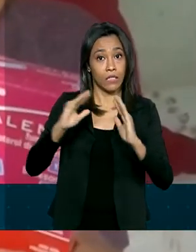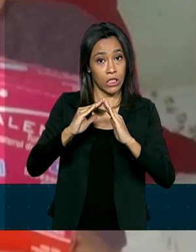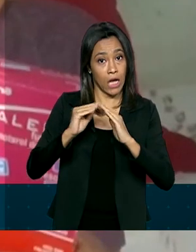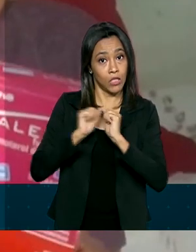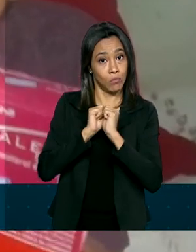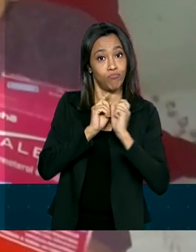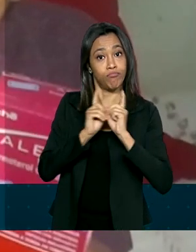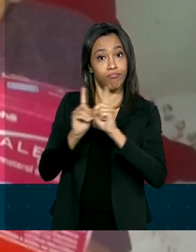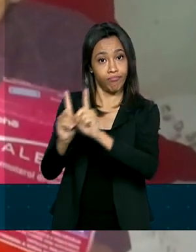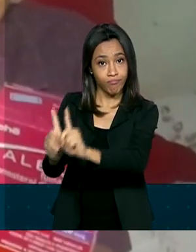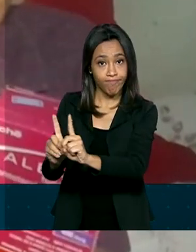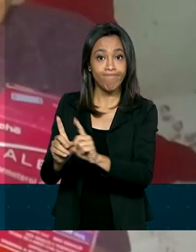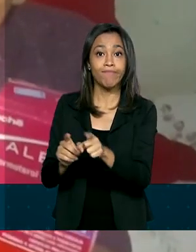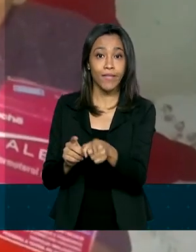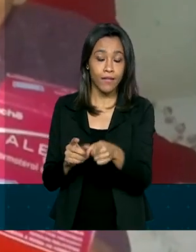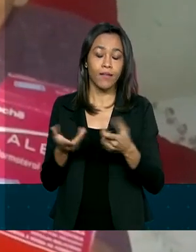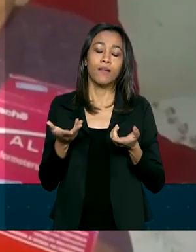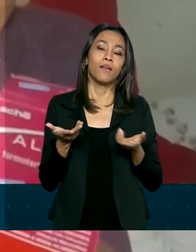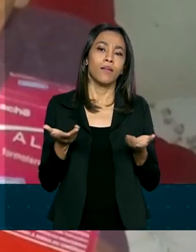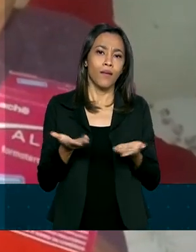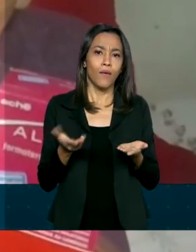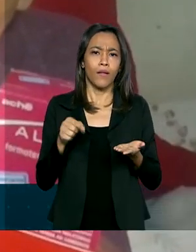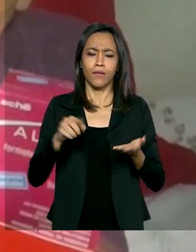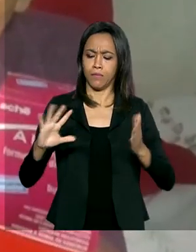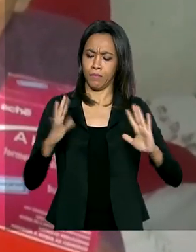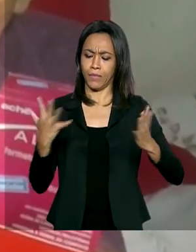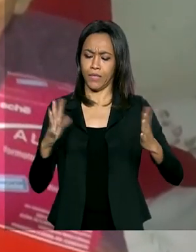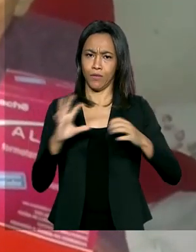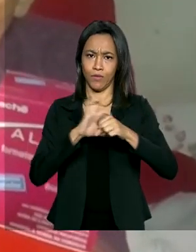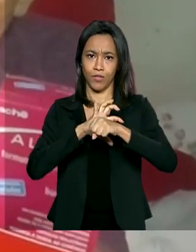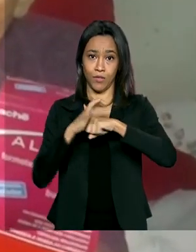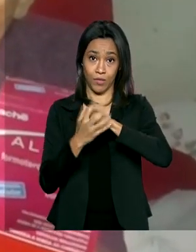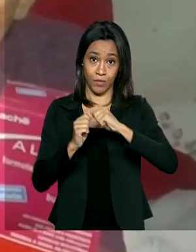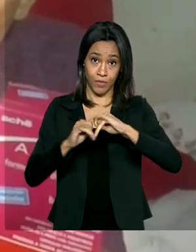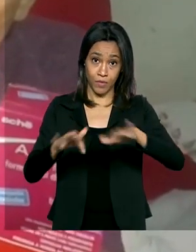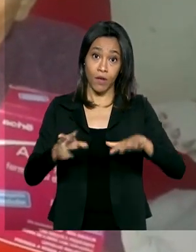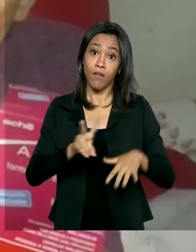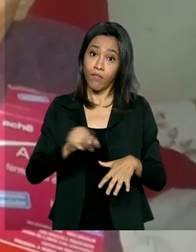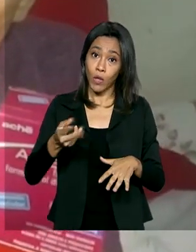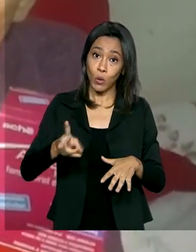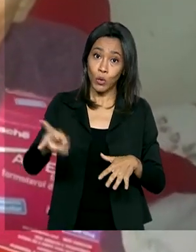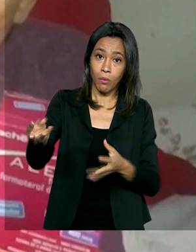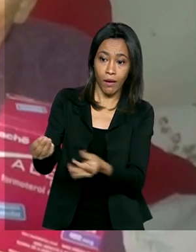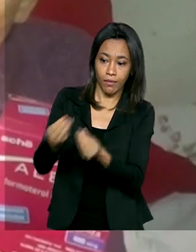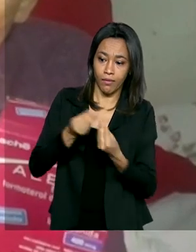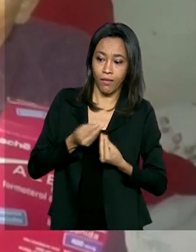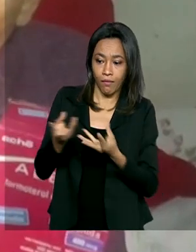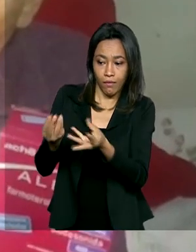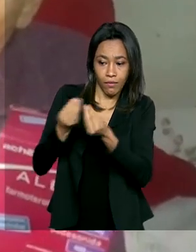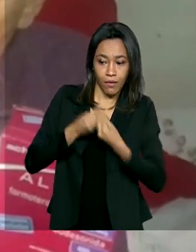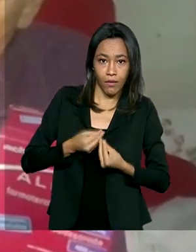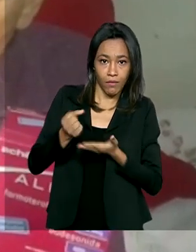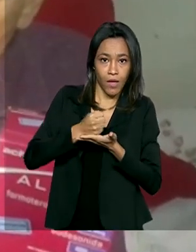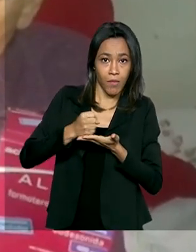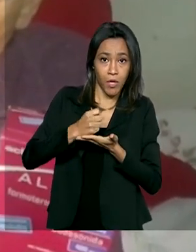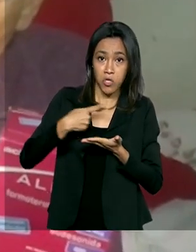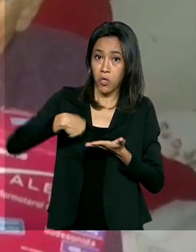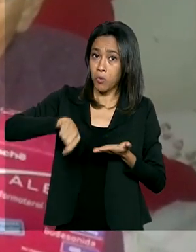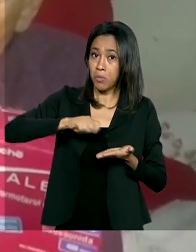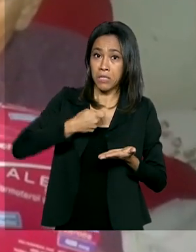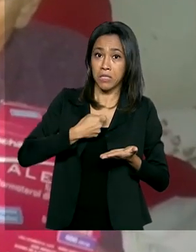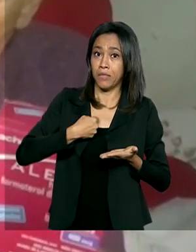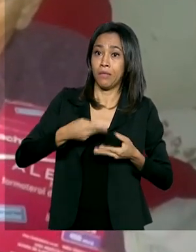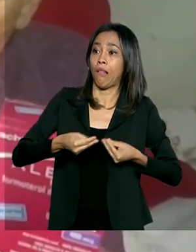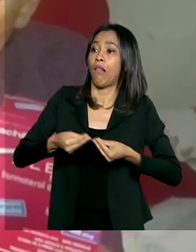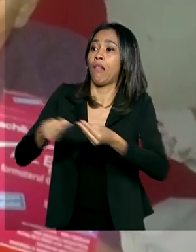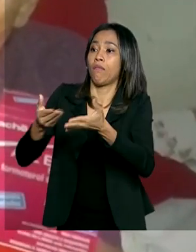com ele. E agora, nessa pandemia, eles vão continuar entregando. E a gente também não vai precisar ir lá levar